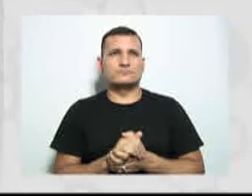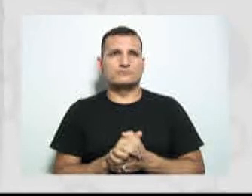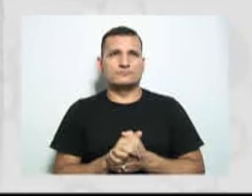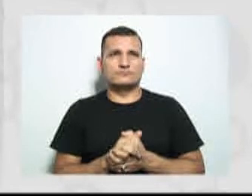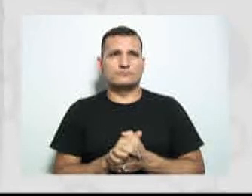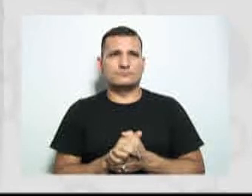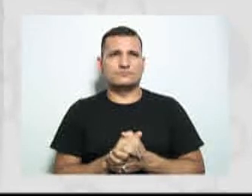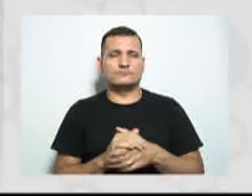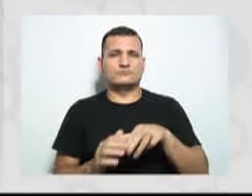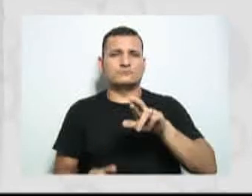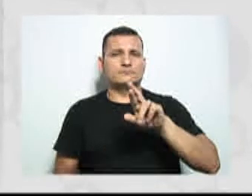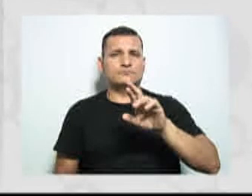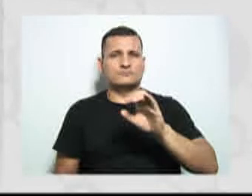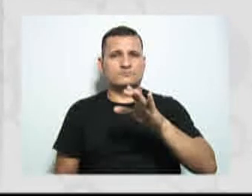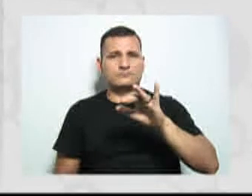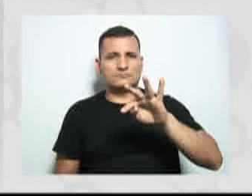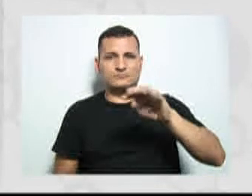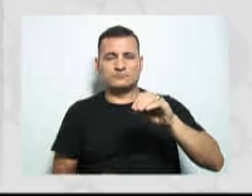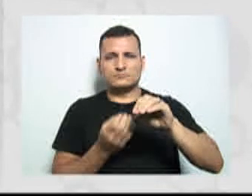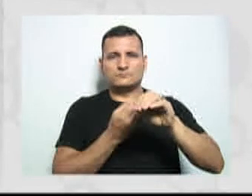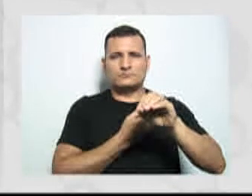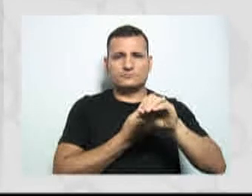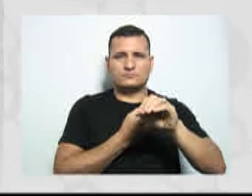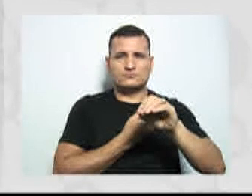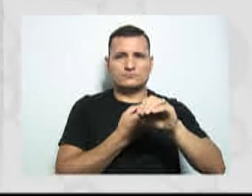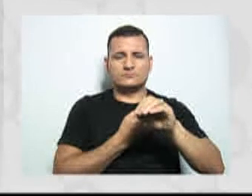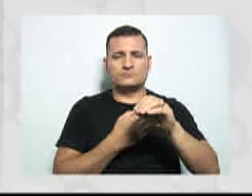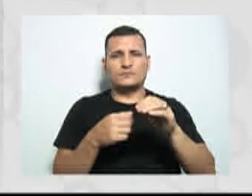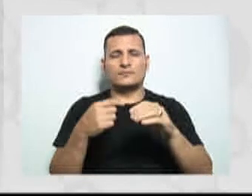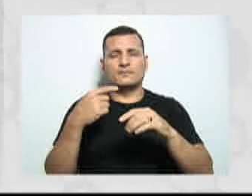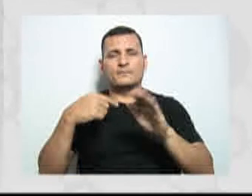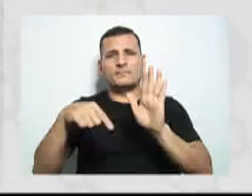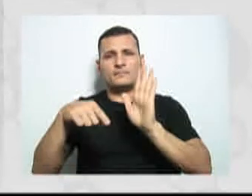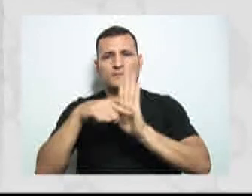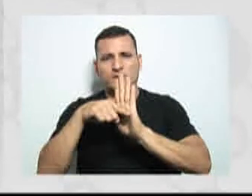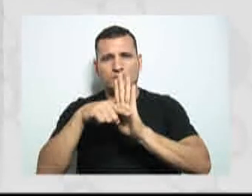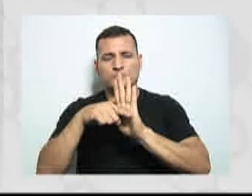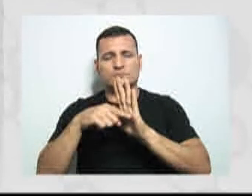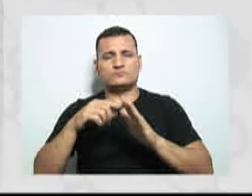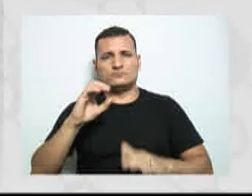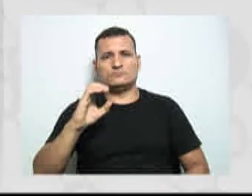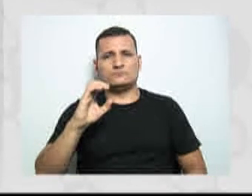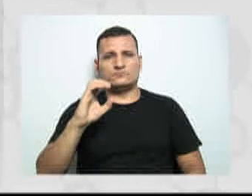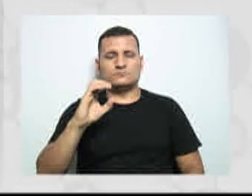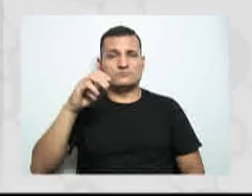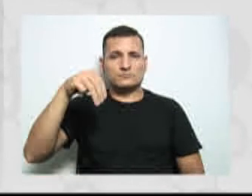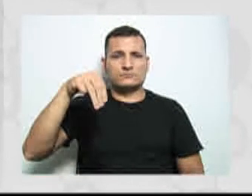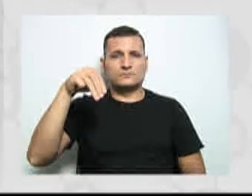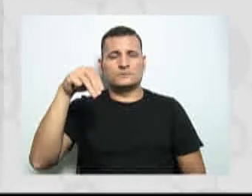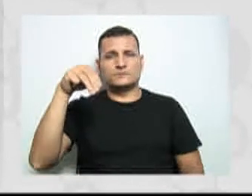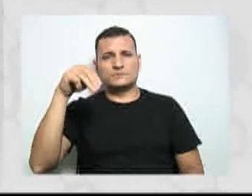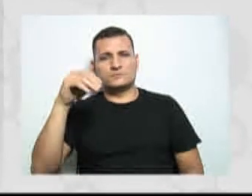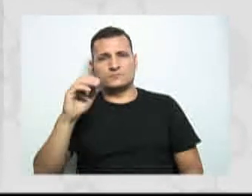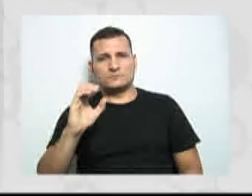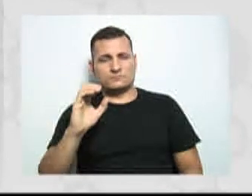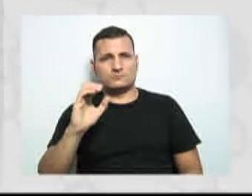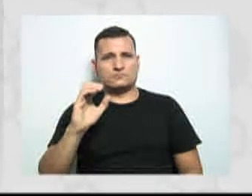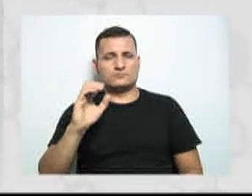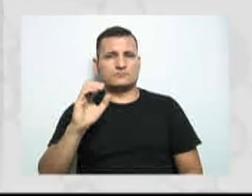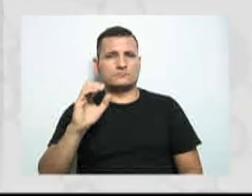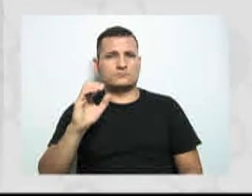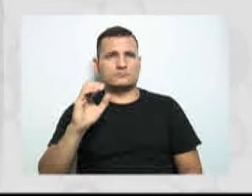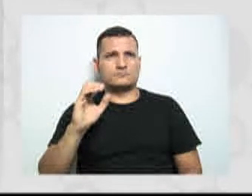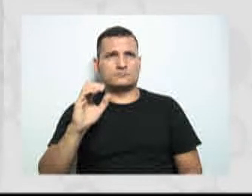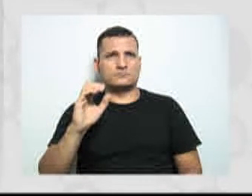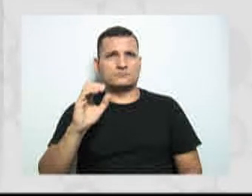da minha receita menos os meus custos variáveis. Seriam receita menos custos variáveis e despesas variáveis. Mas lembrando,